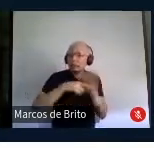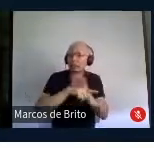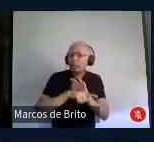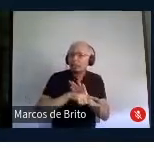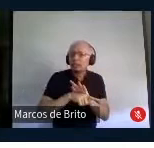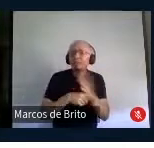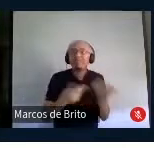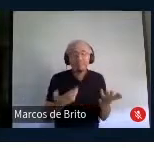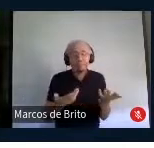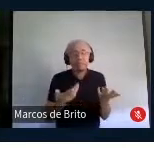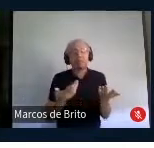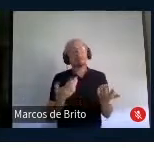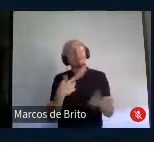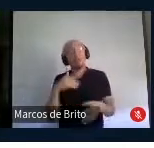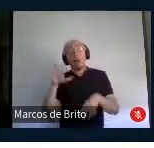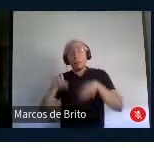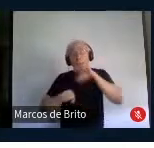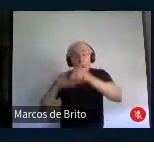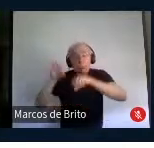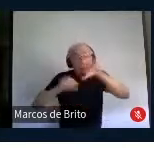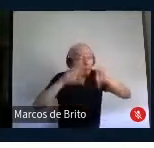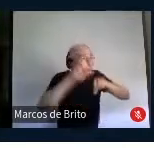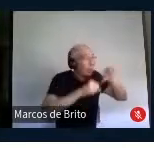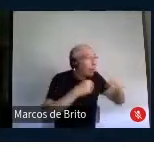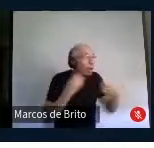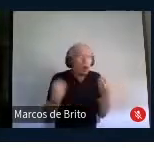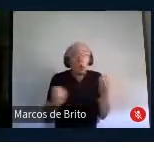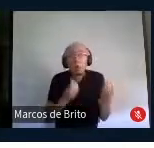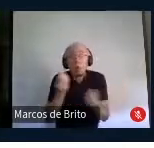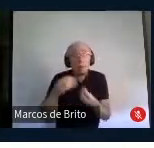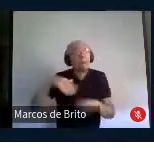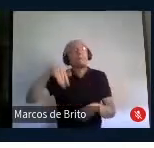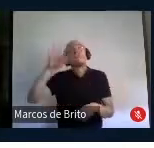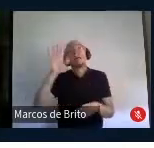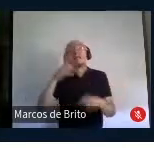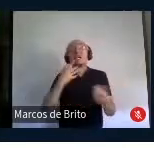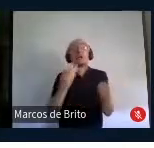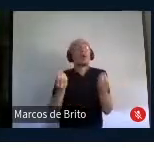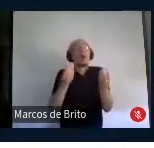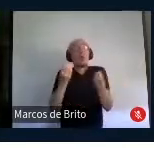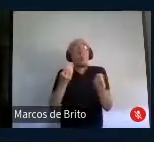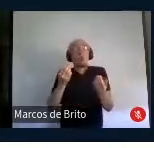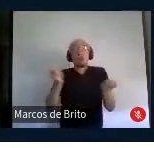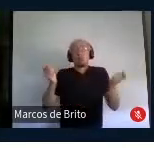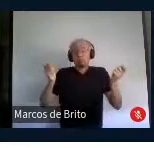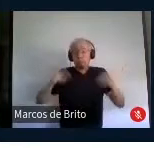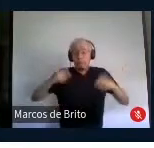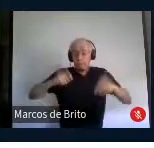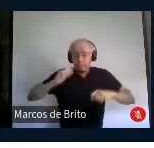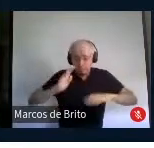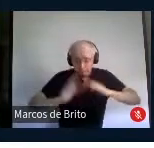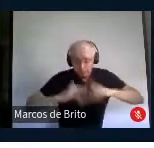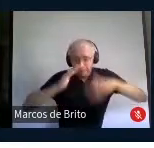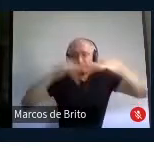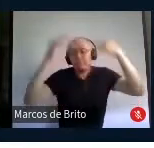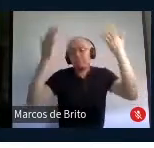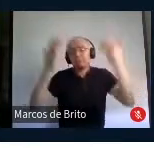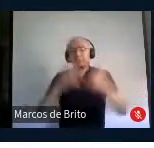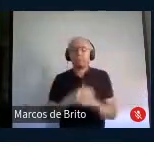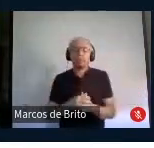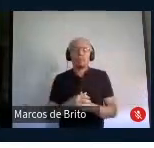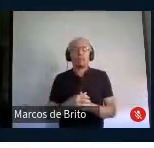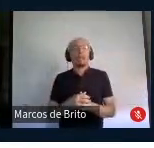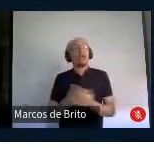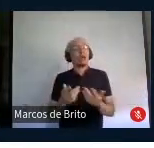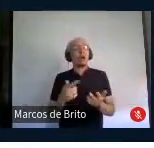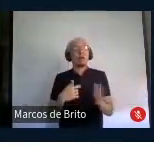sido buscado para a formação de tradutores e intérpretes, é o desenvolvimento das competências. Em relação aos conteúdos